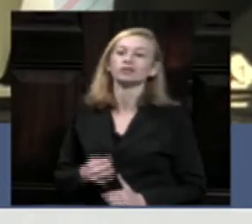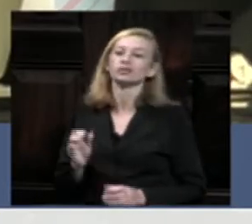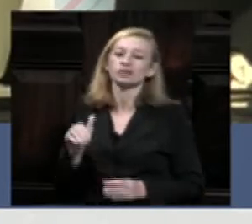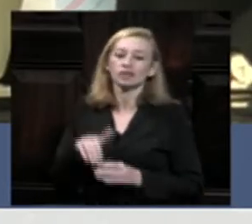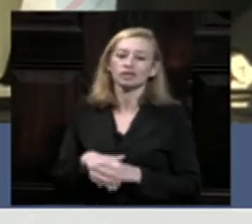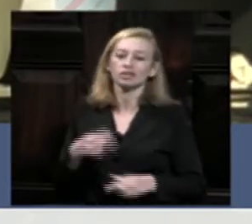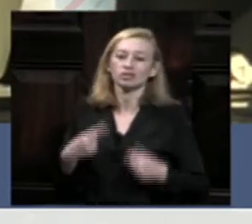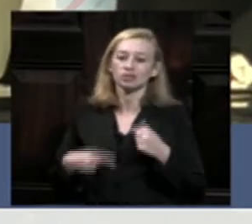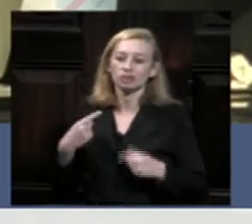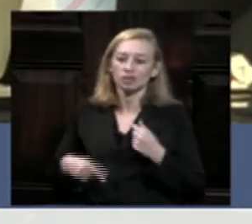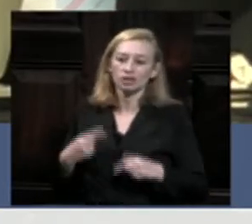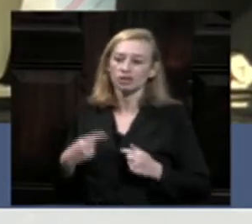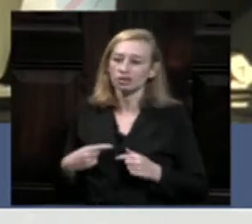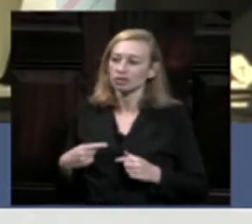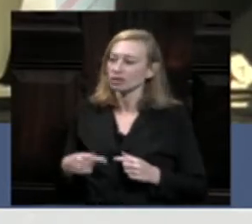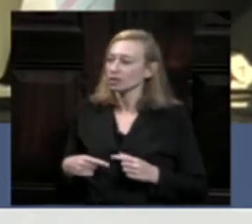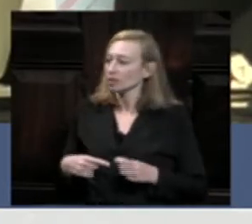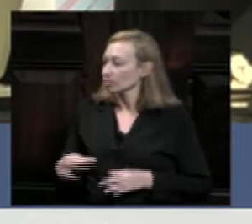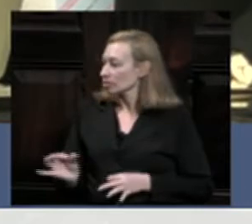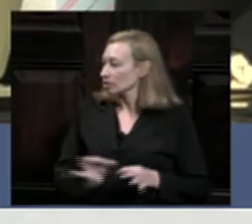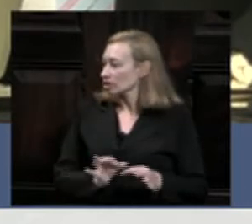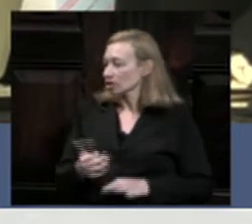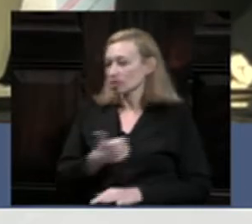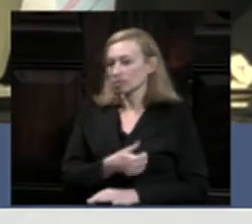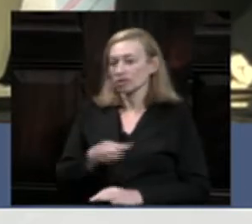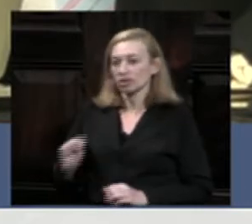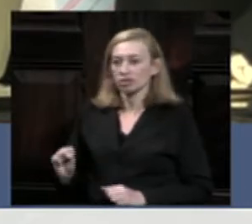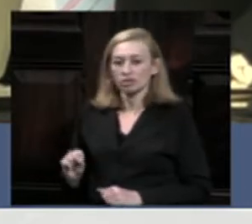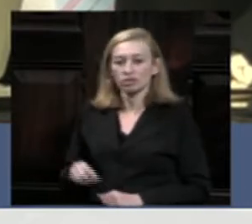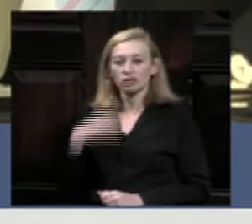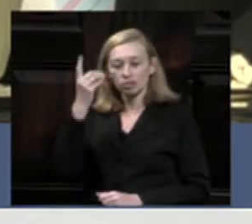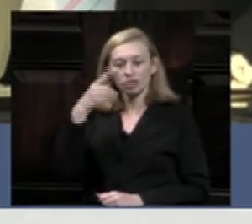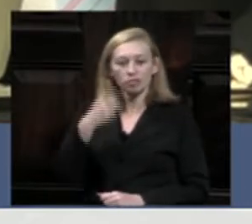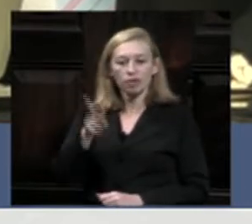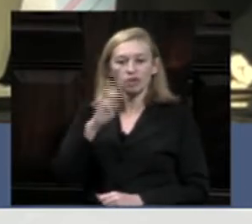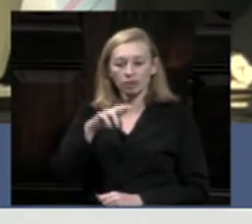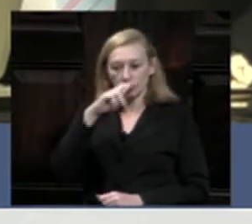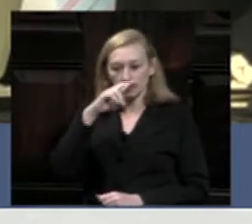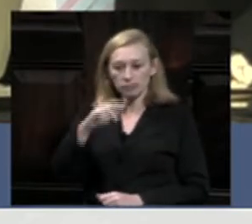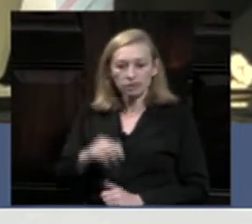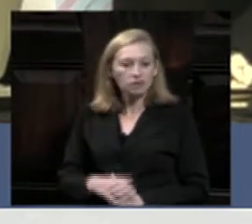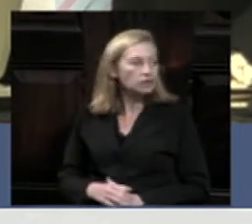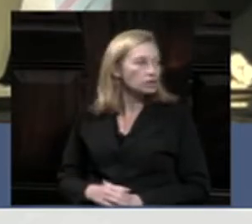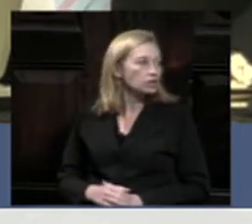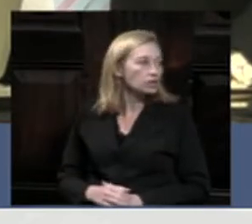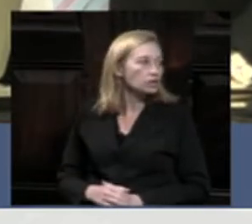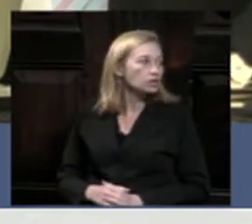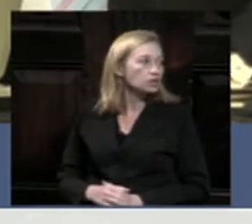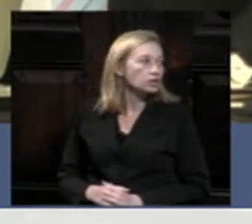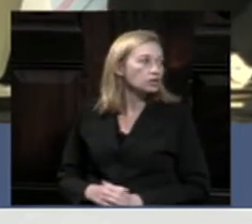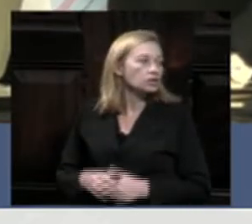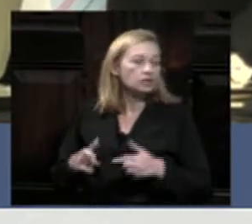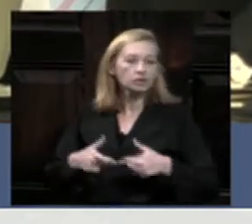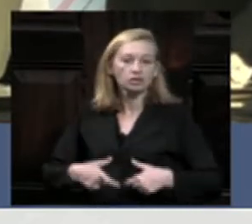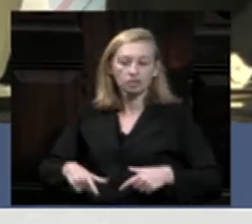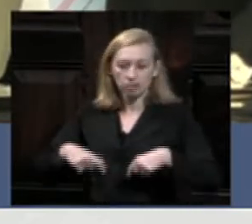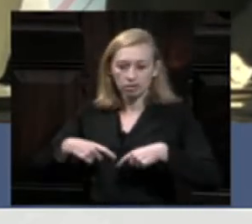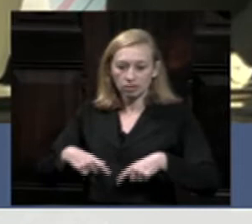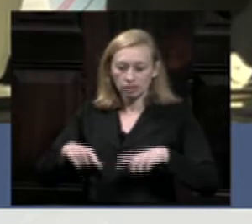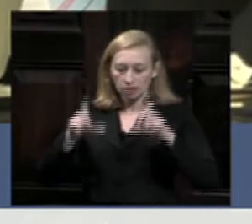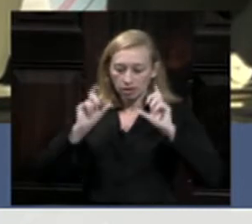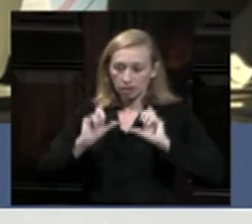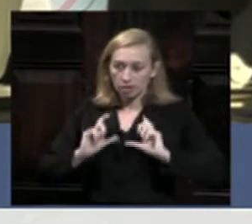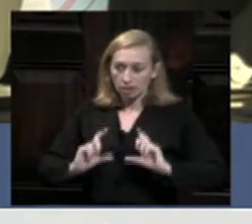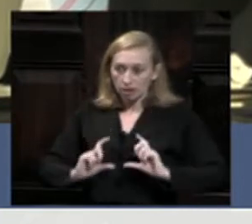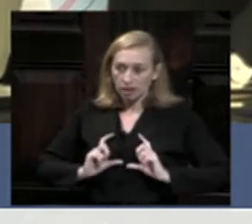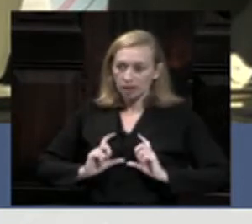única. Projeto de resolução 785/2018, de autoria do deputado Paulo Ramos. Concede medalha Tiradentes, respectivo diploma ao senhor Sérgio